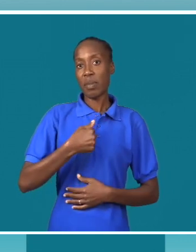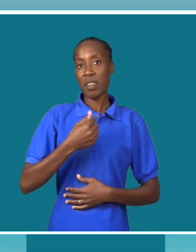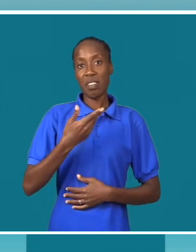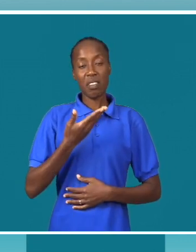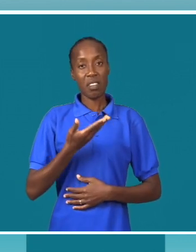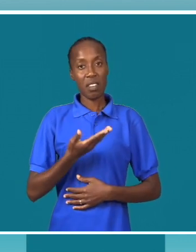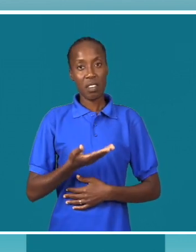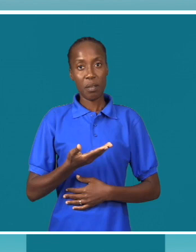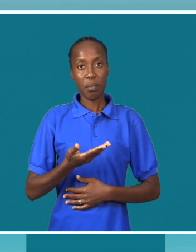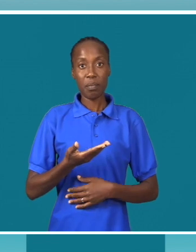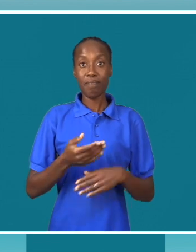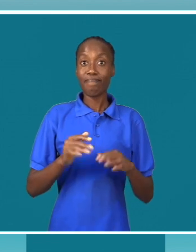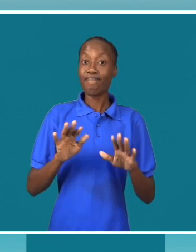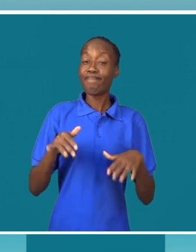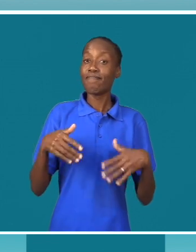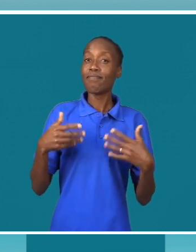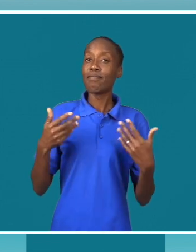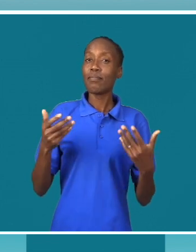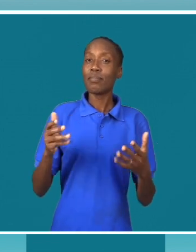Deixou-me assim.